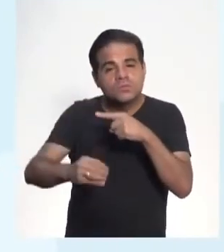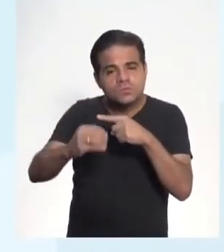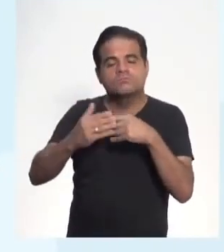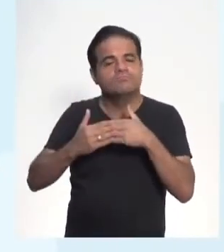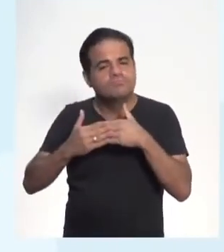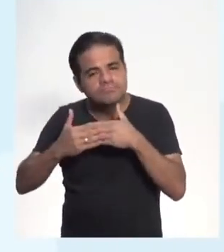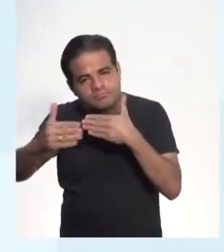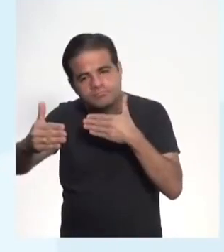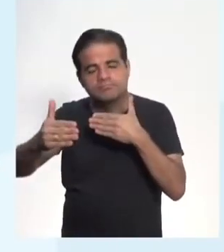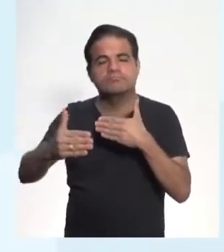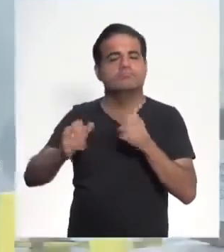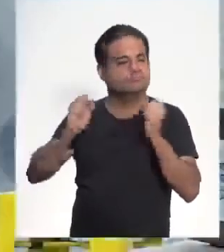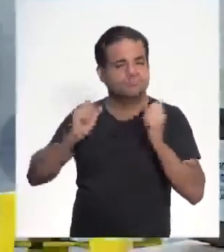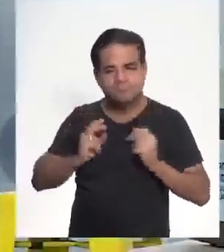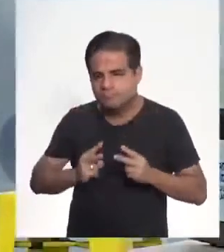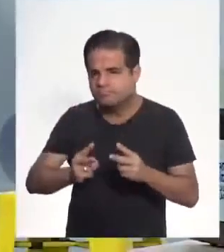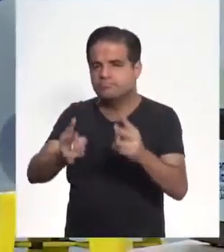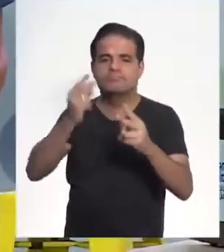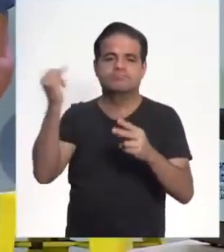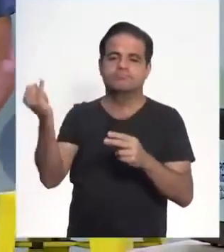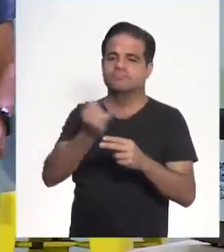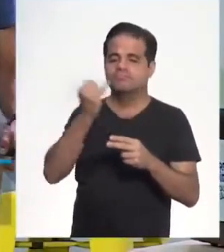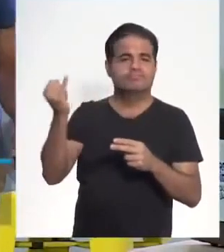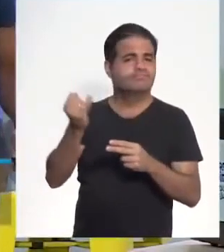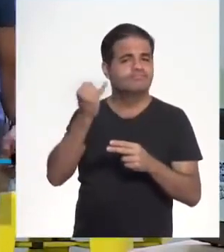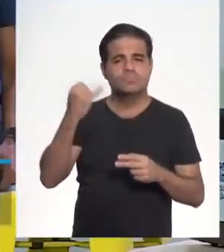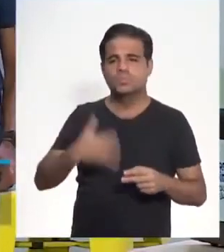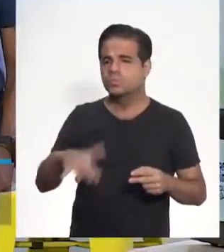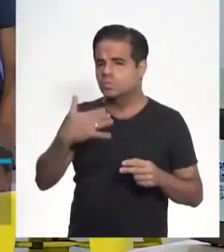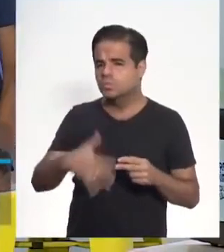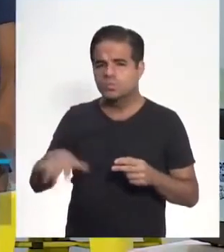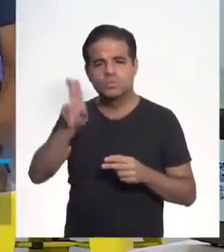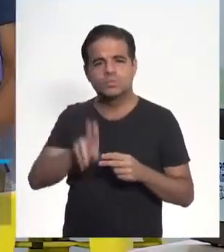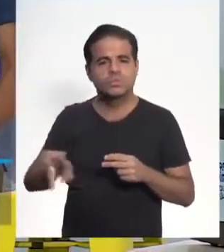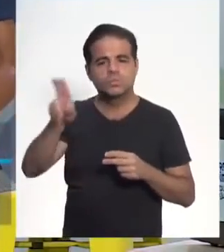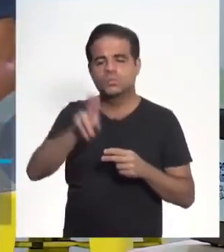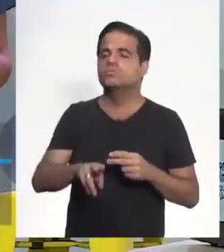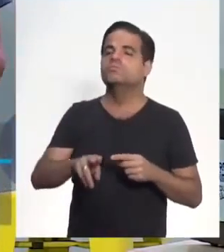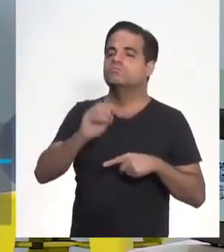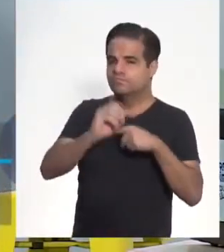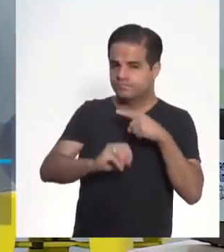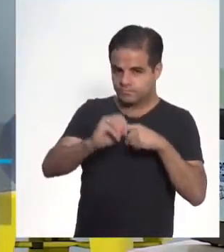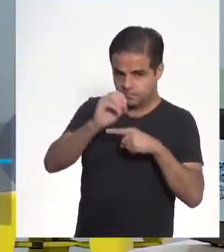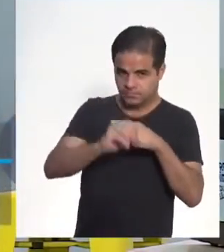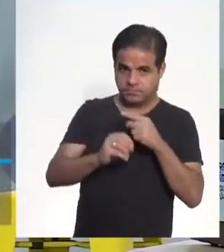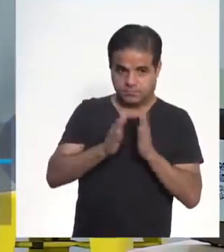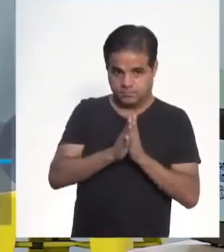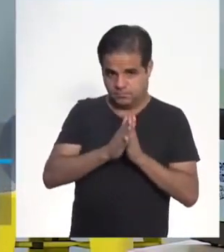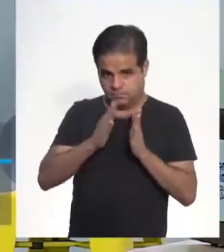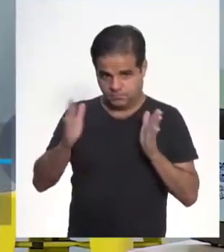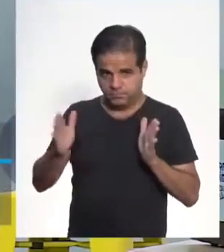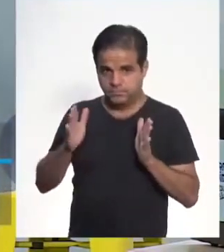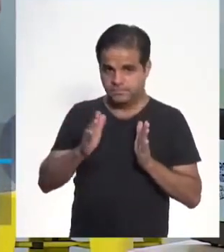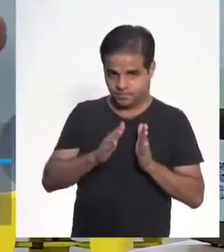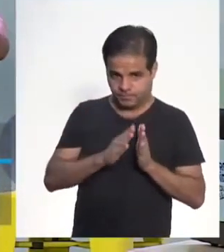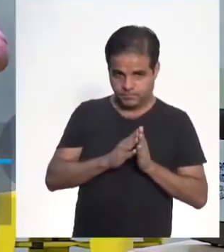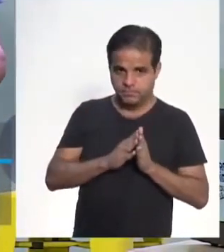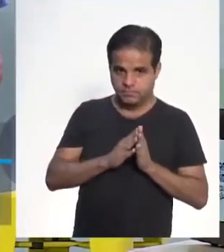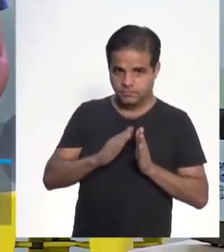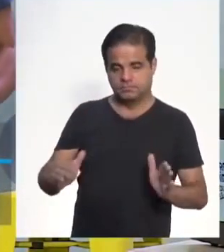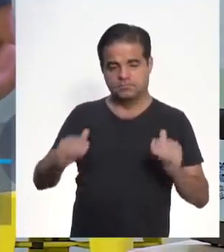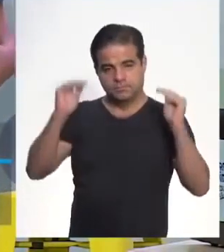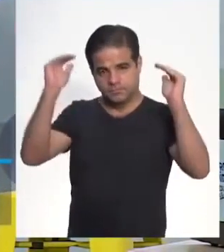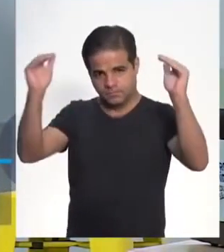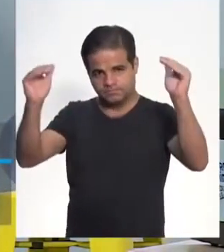proporcionalidade. E assim, extremamente importante, extremamente usual também, né? Proporcionalidade é uma daqueles, vamos dizer assim, no top 10